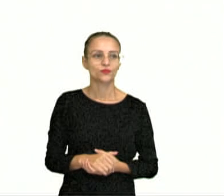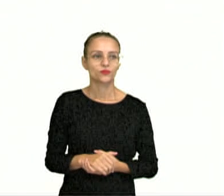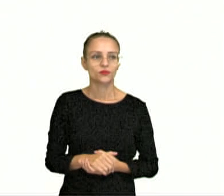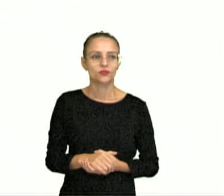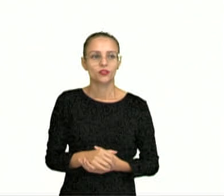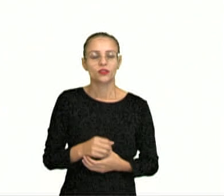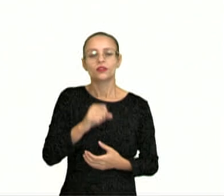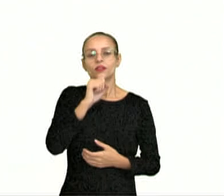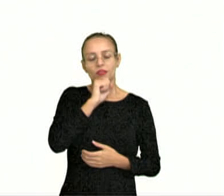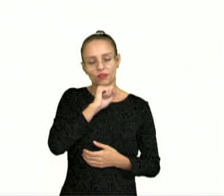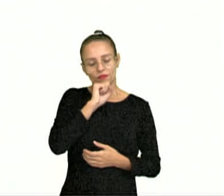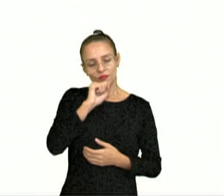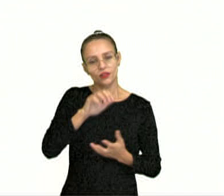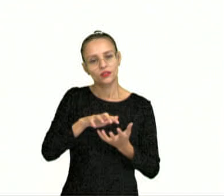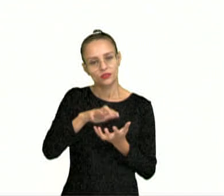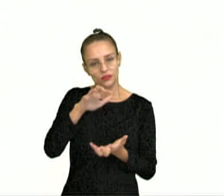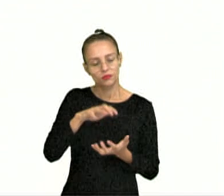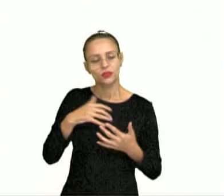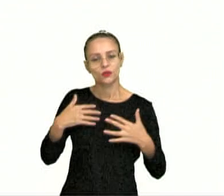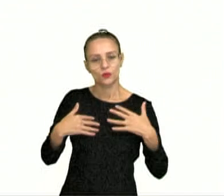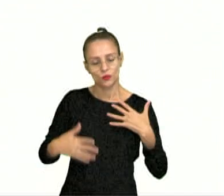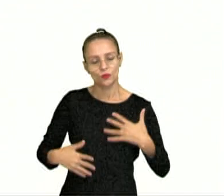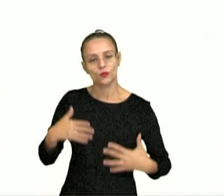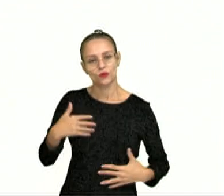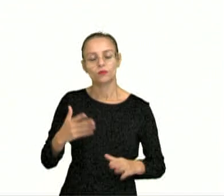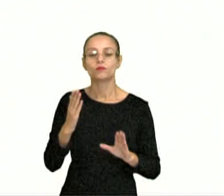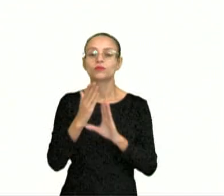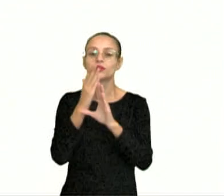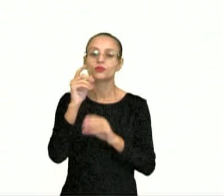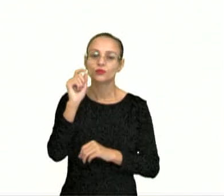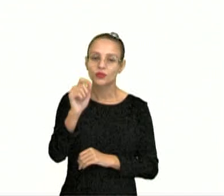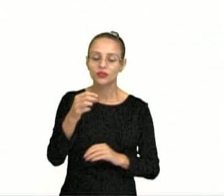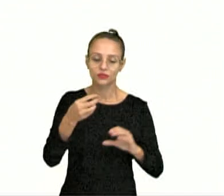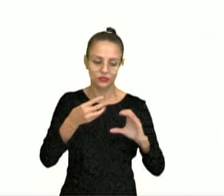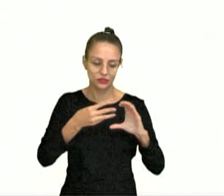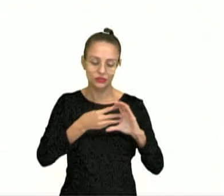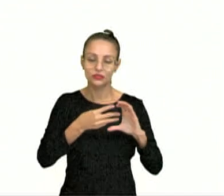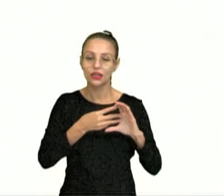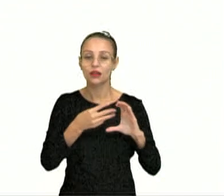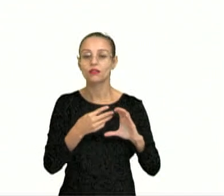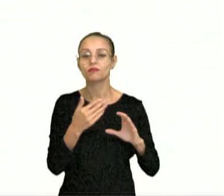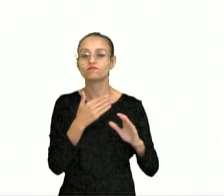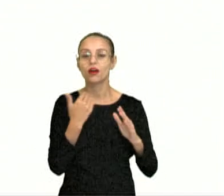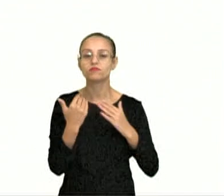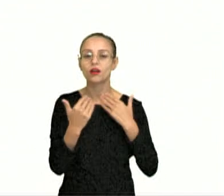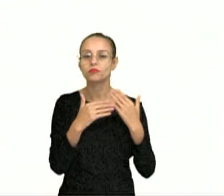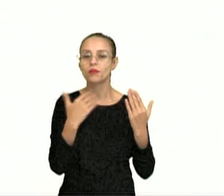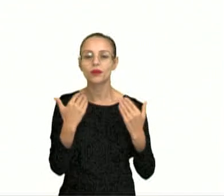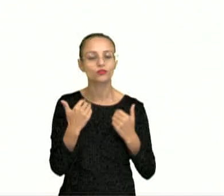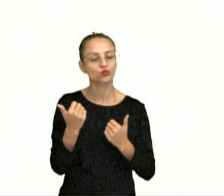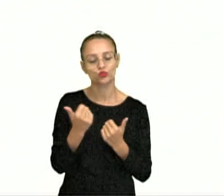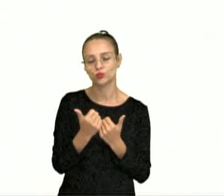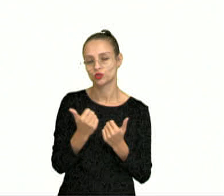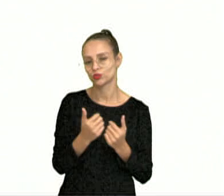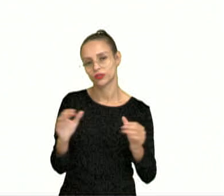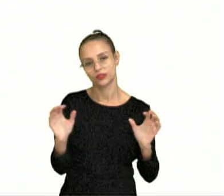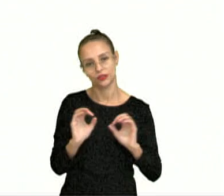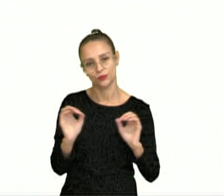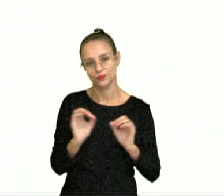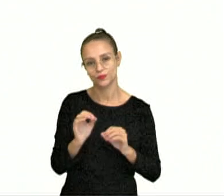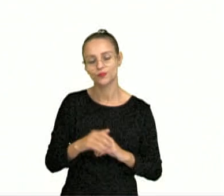O envelhecimento do corpo, como um todo, se deve ao fato do quê? Que células morrem e não são